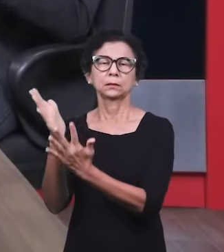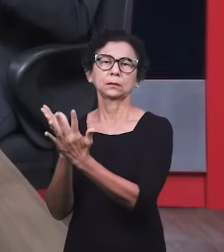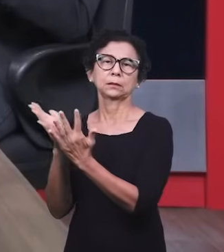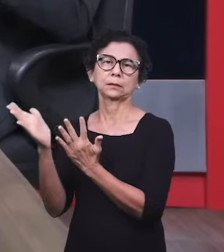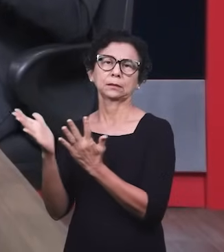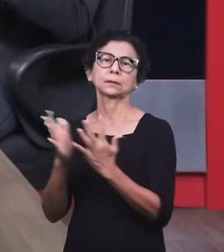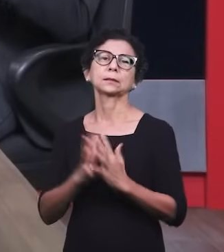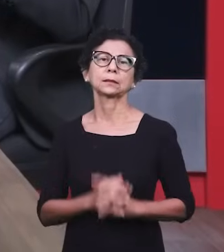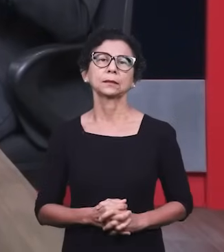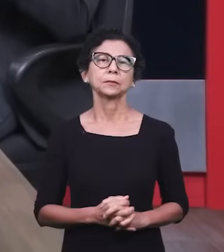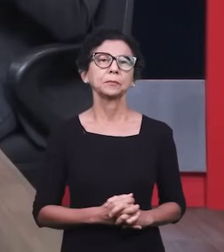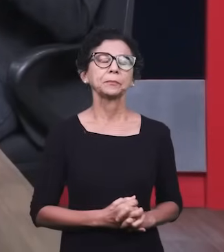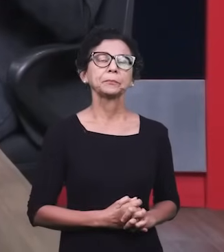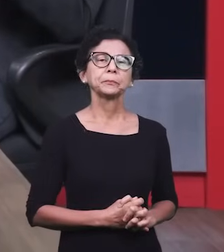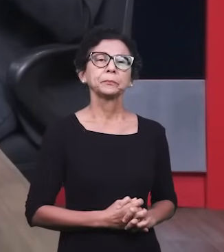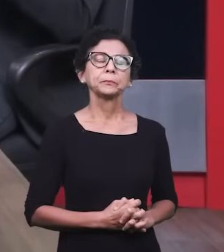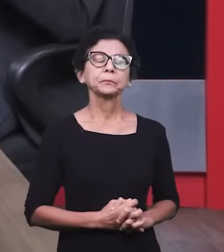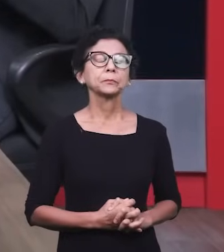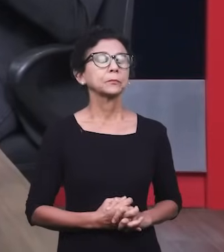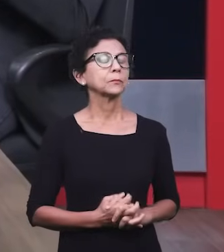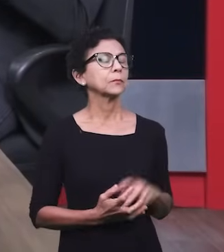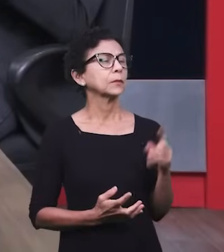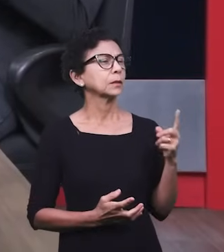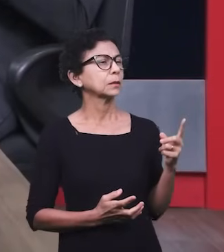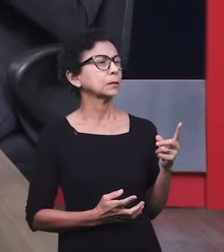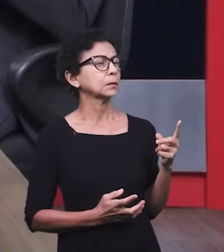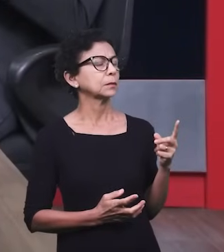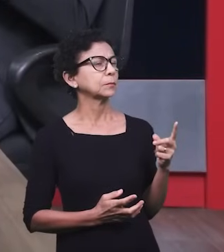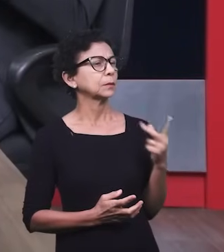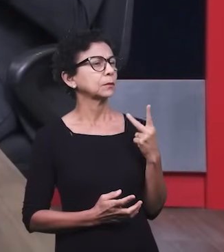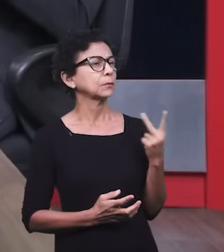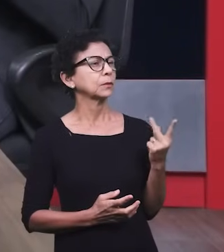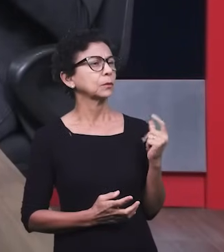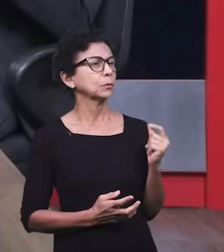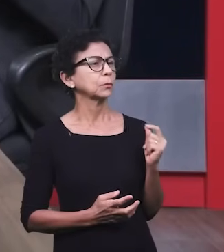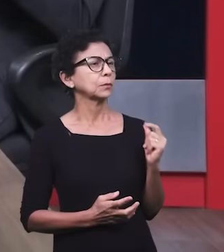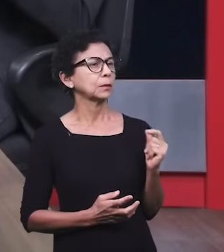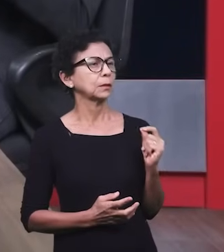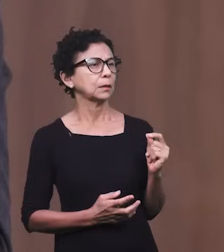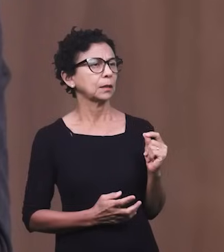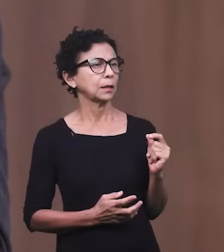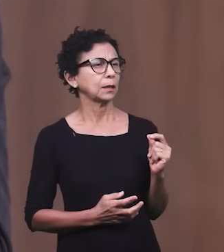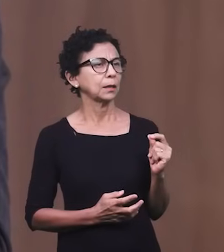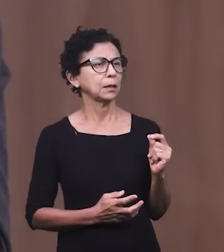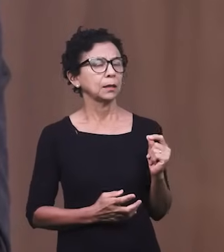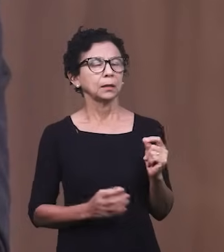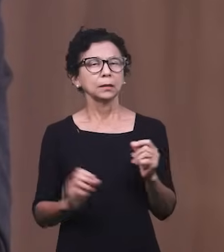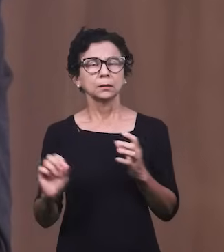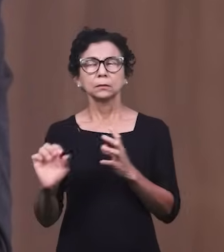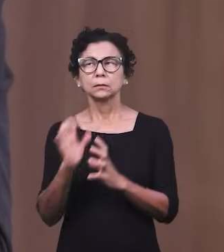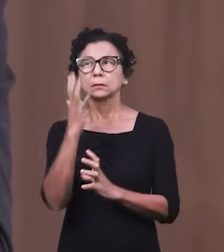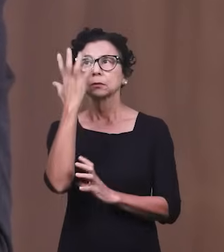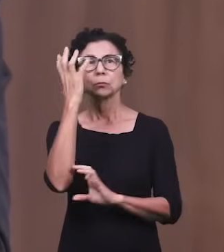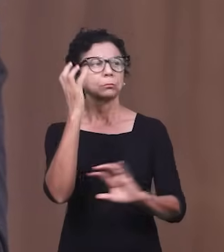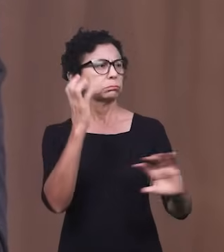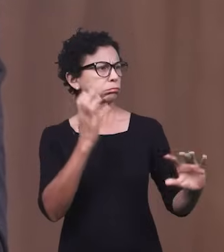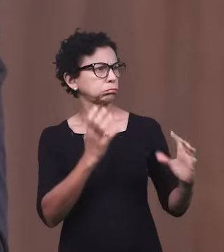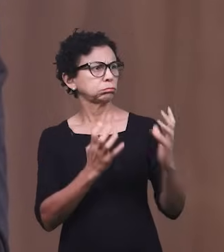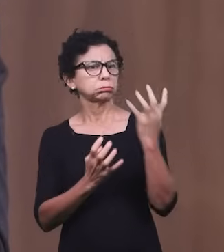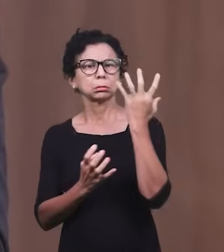assunto eh a irmã mencionou aqui Esse aspecto eh porque a gente vai observar na natureza essas